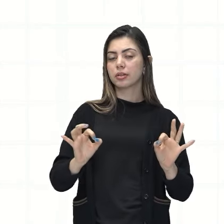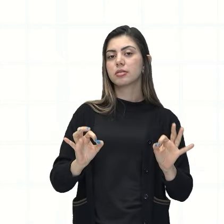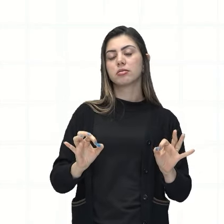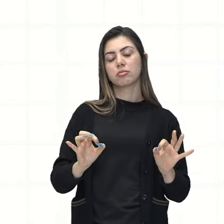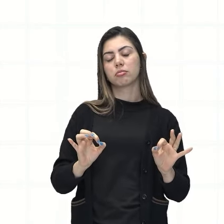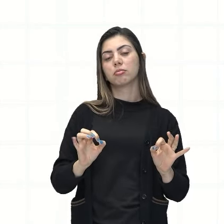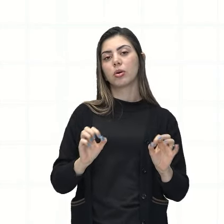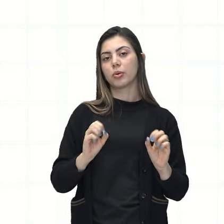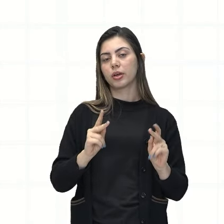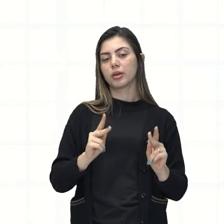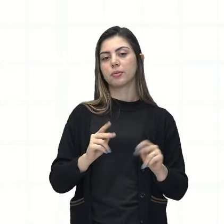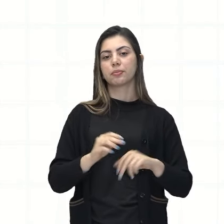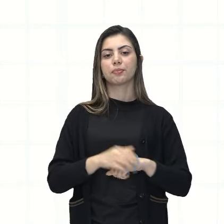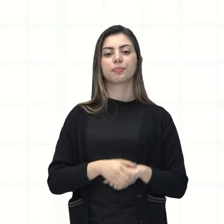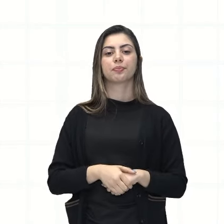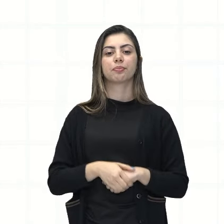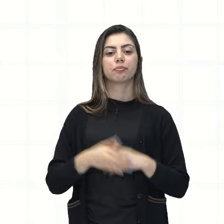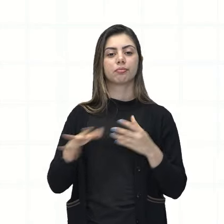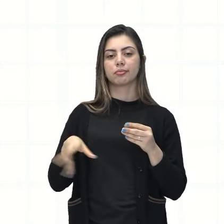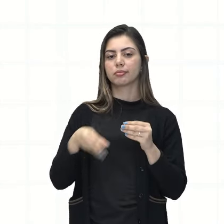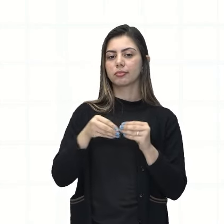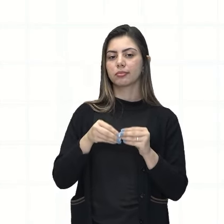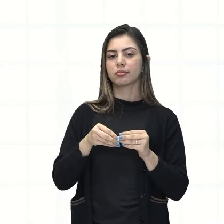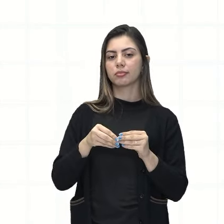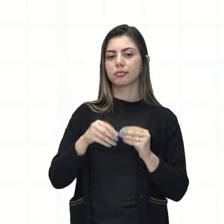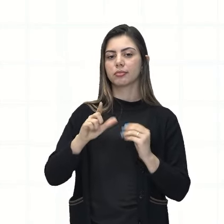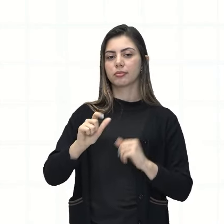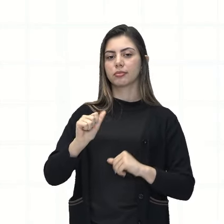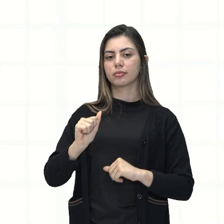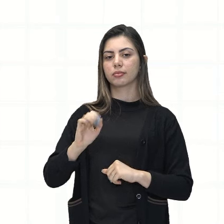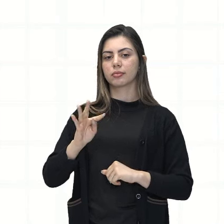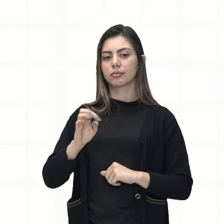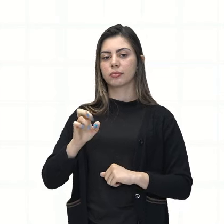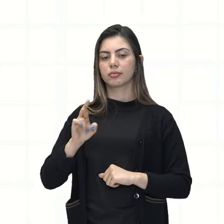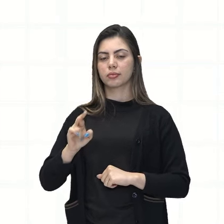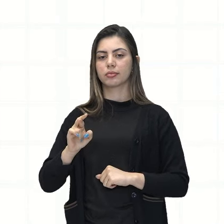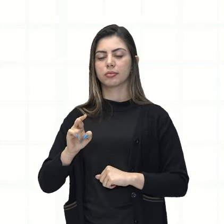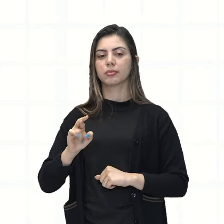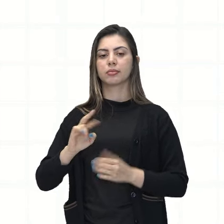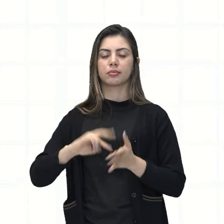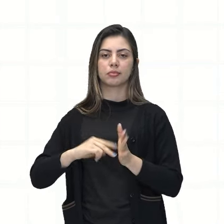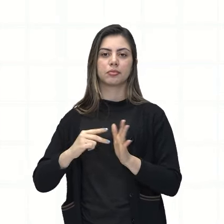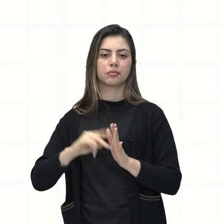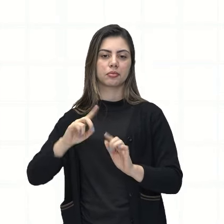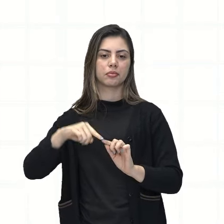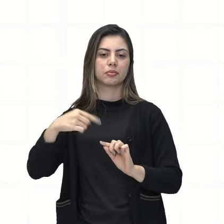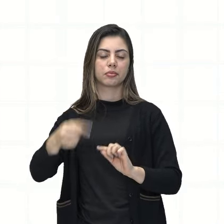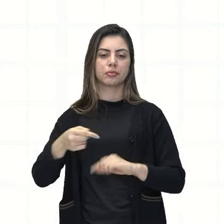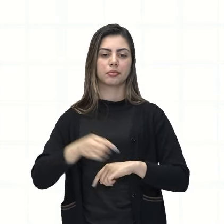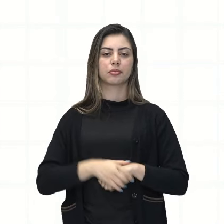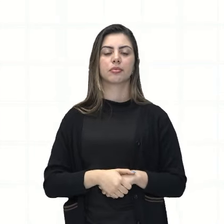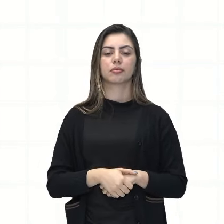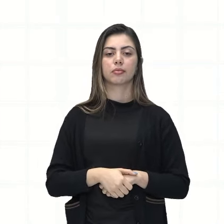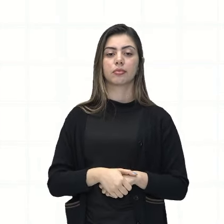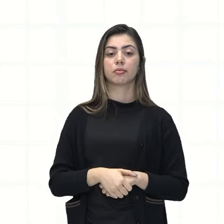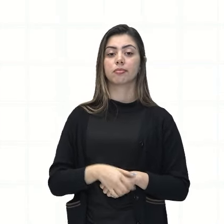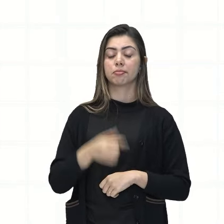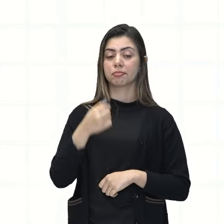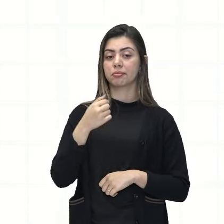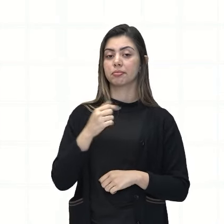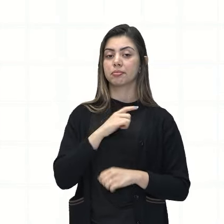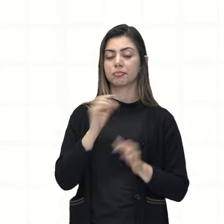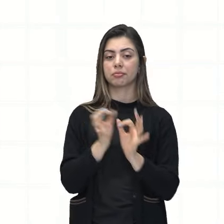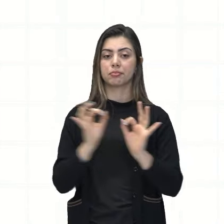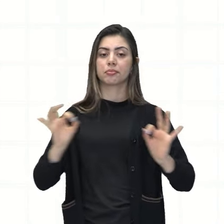Sem problema nenhum. Later, mais tarde. I'm going to surf on the net later. Eu